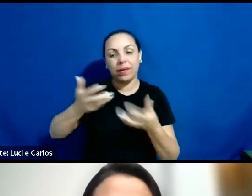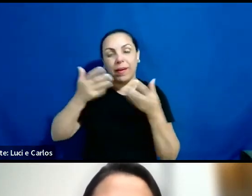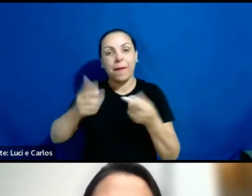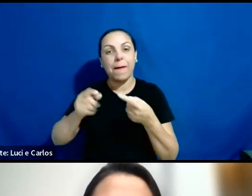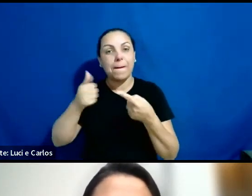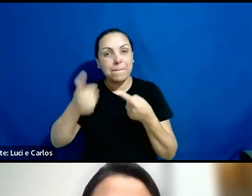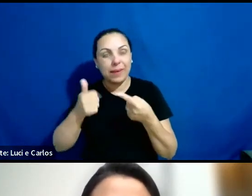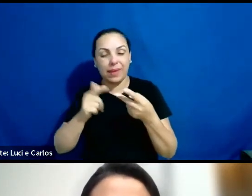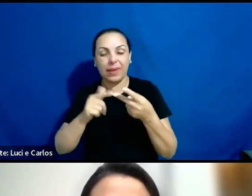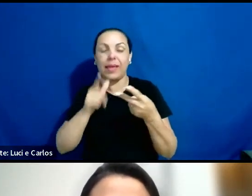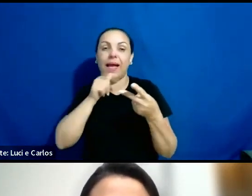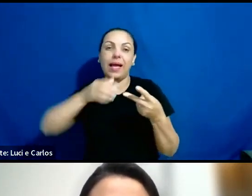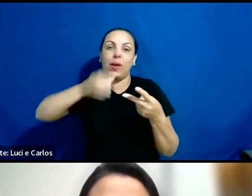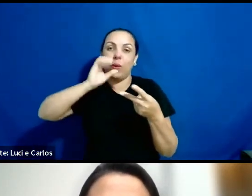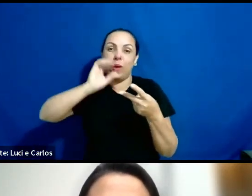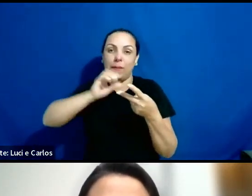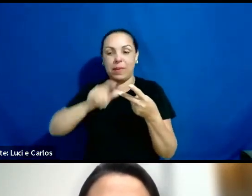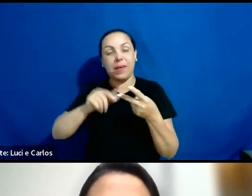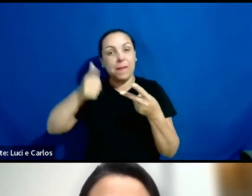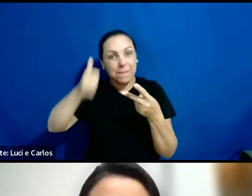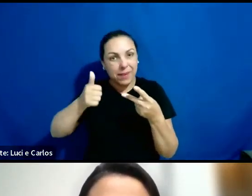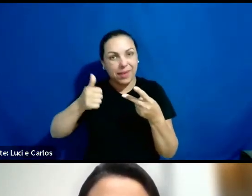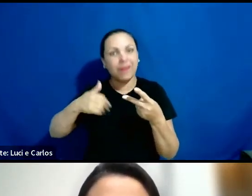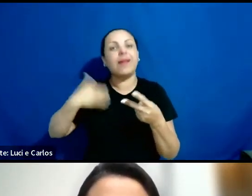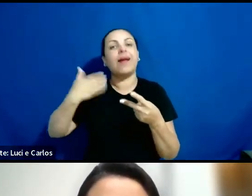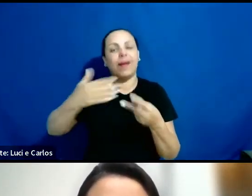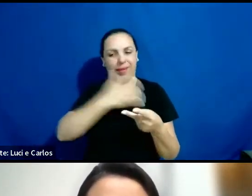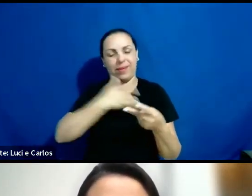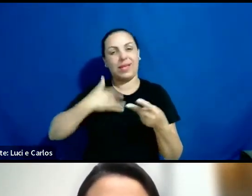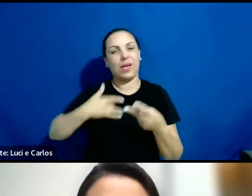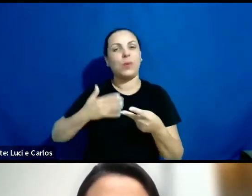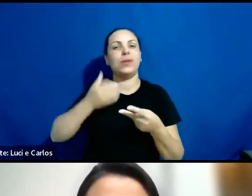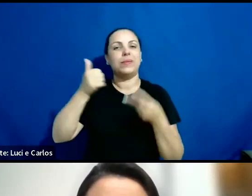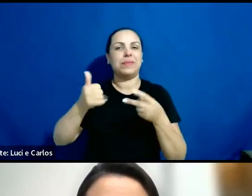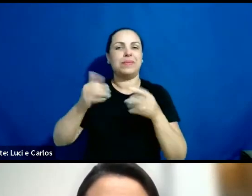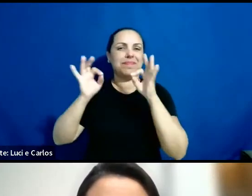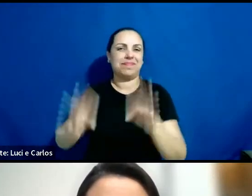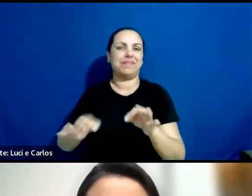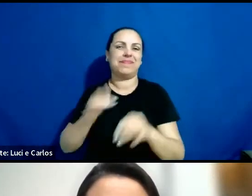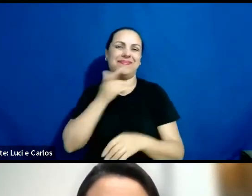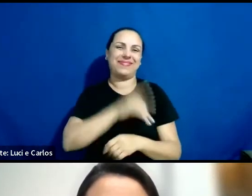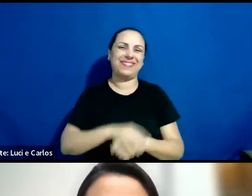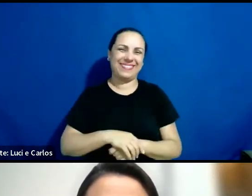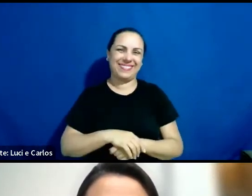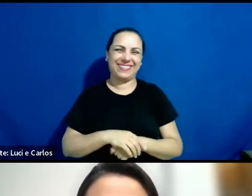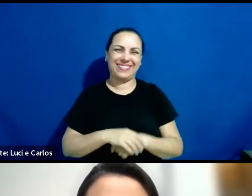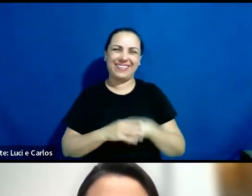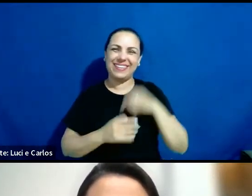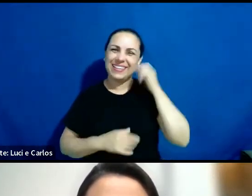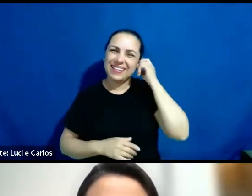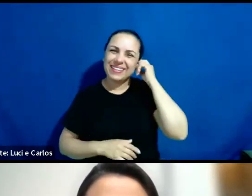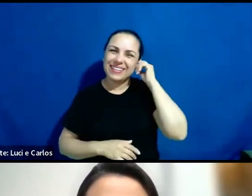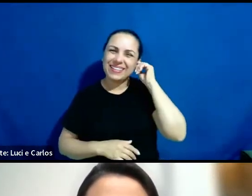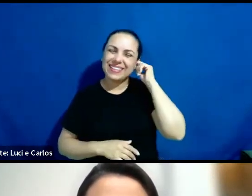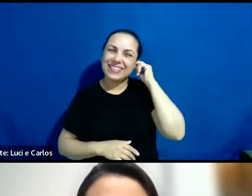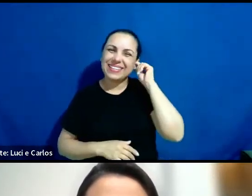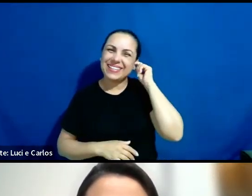Então, eu Agora, quero finalizar aqui. Oi? Eu quero não, eu ia perguntar finalizar assim,